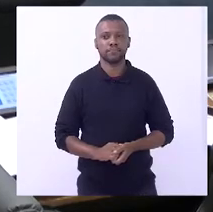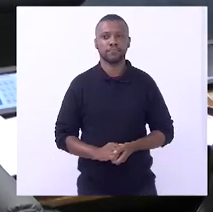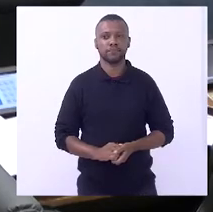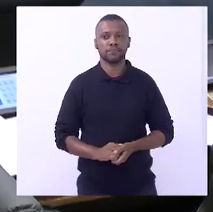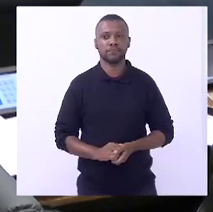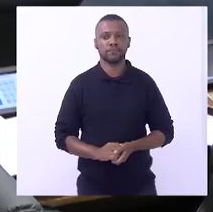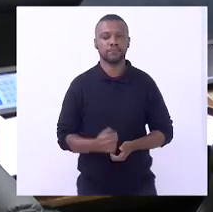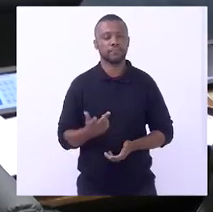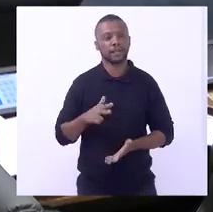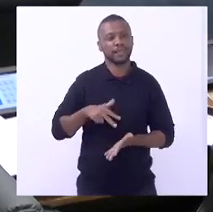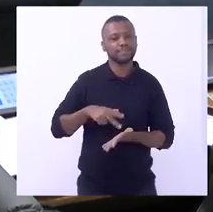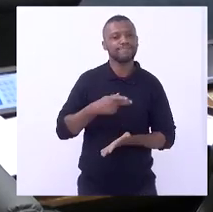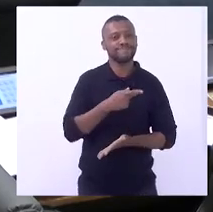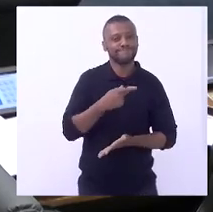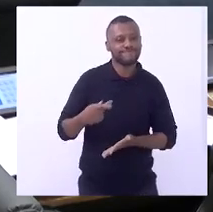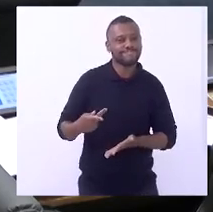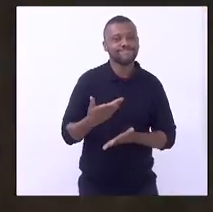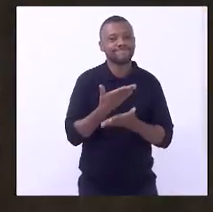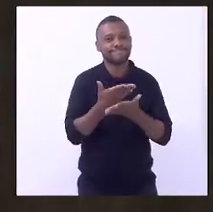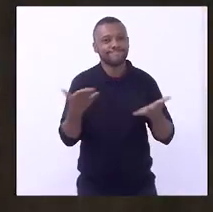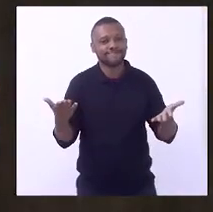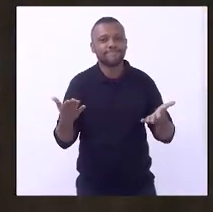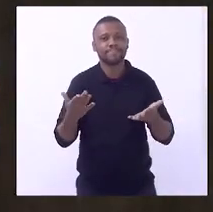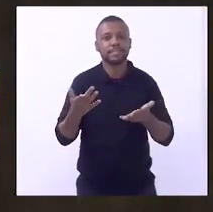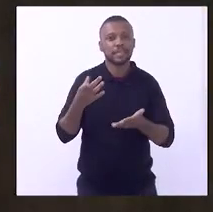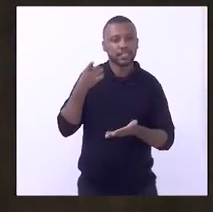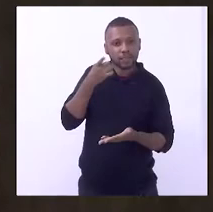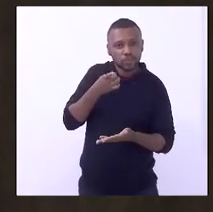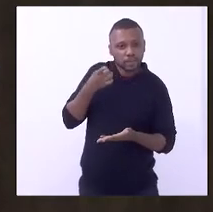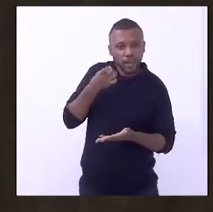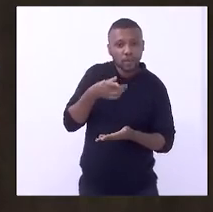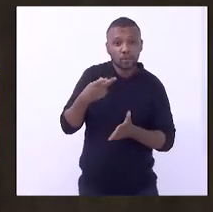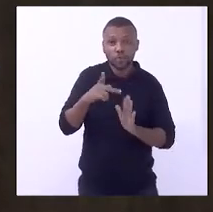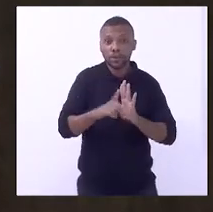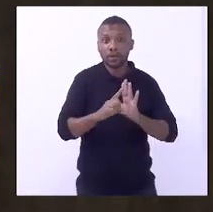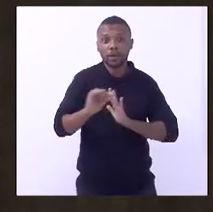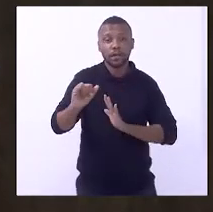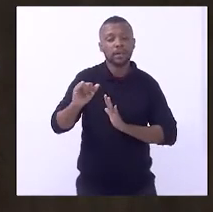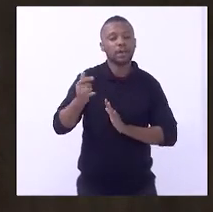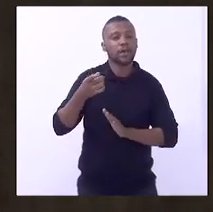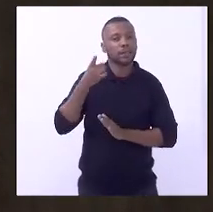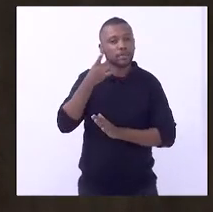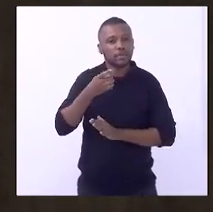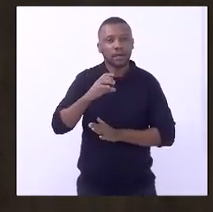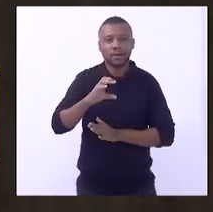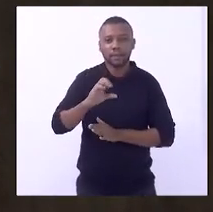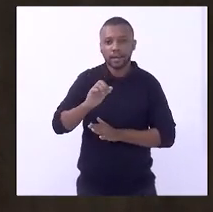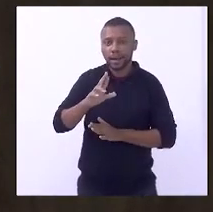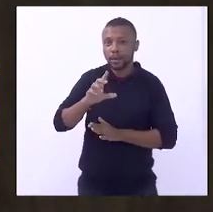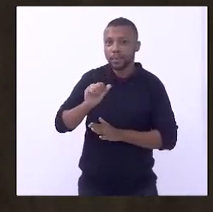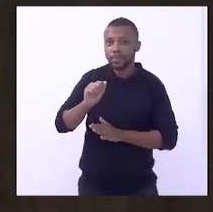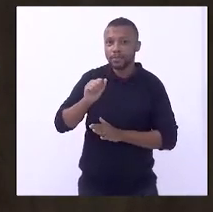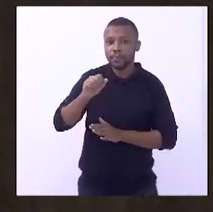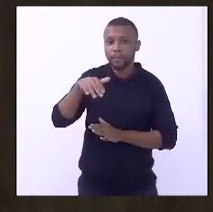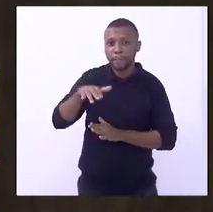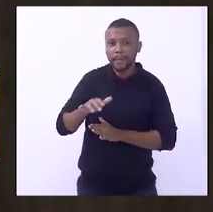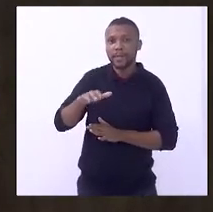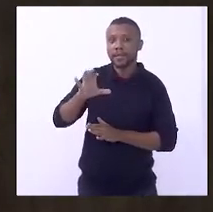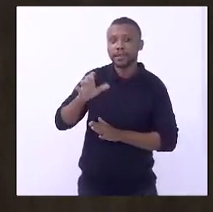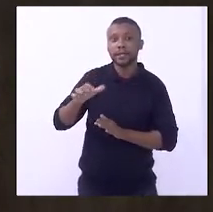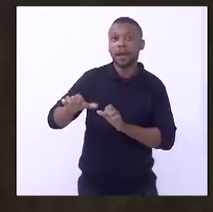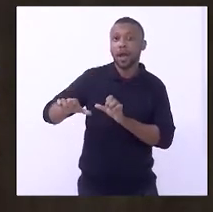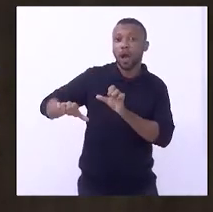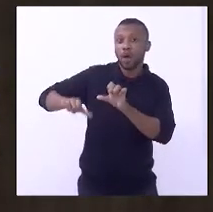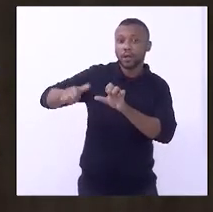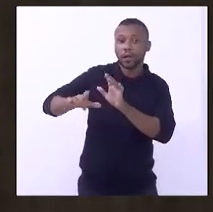Senhor presidente, deputados e deputadas, o projeto é de autoria do deputado Carlos Mink, que altera uma lei de autoria